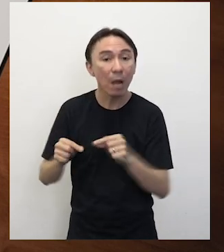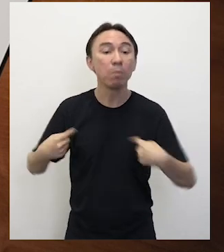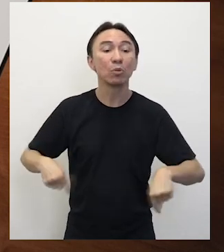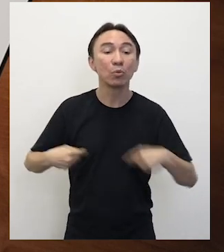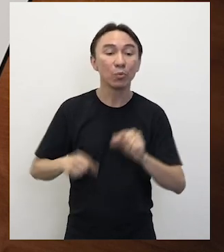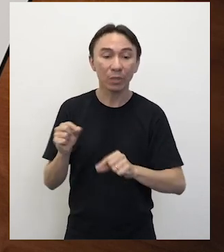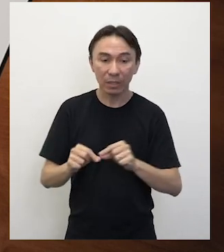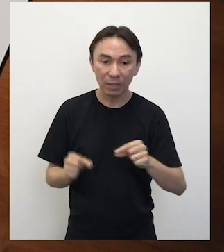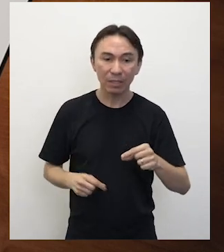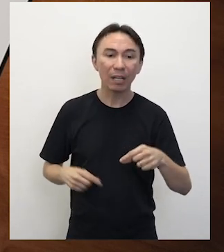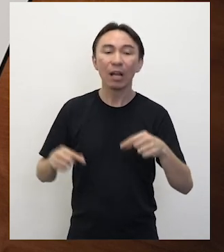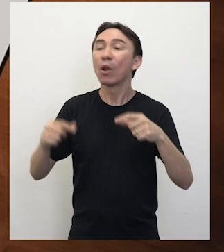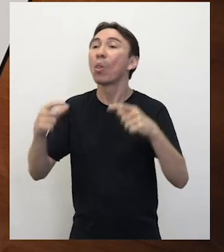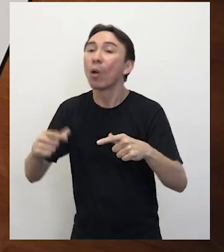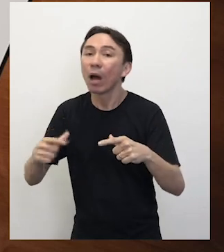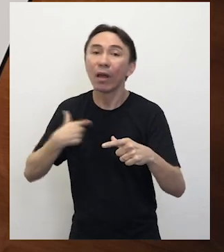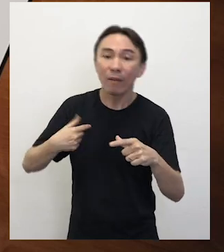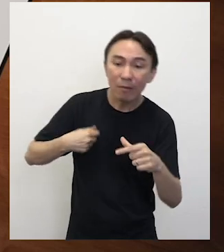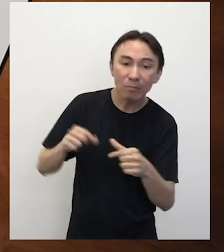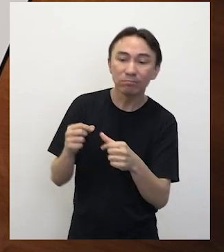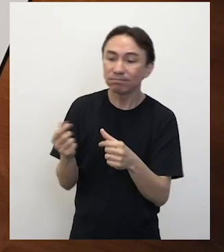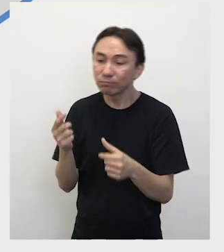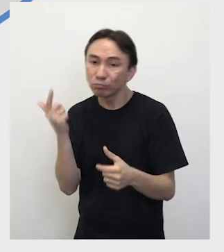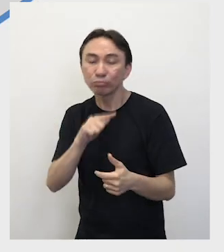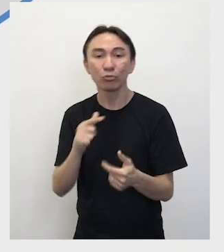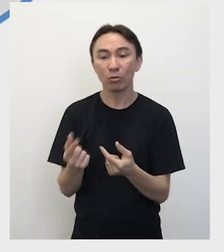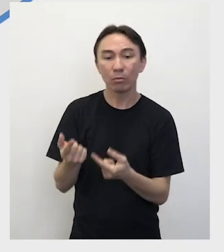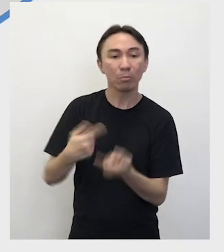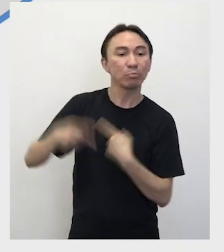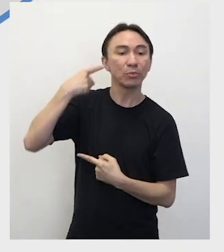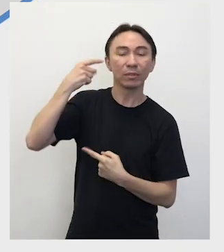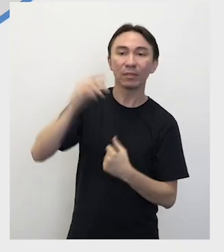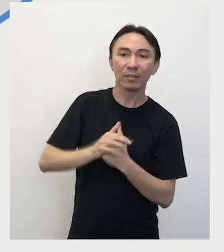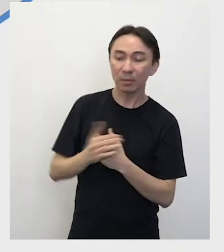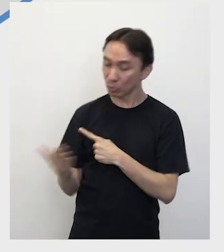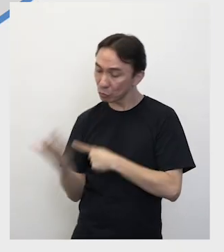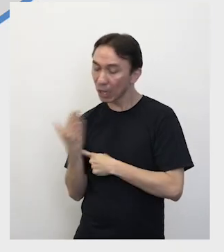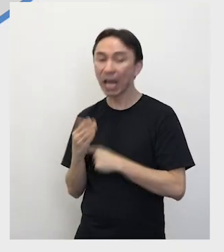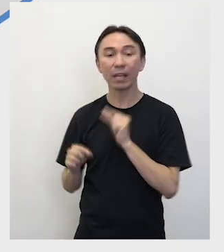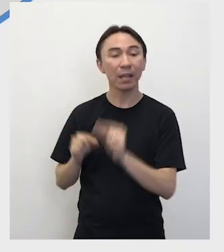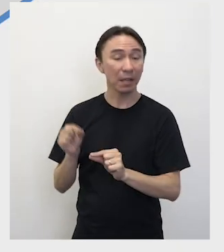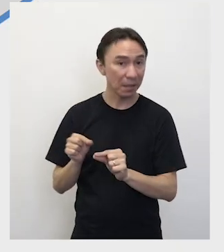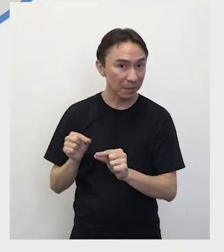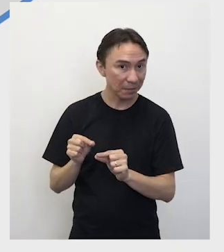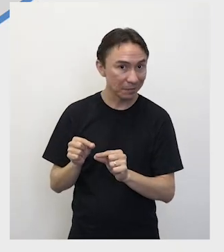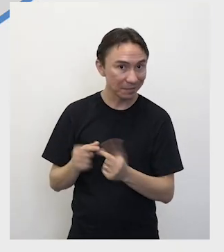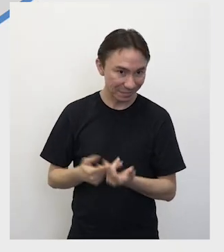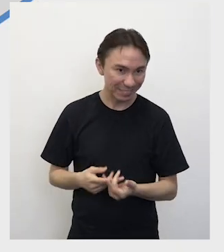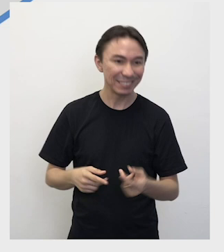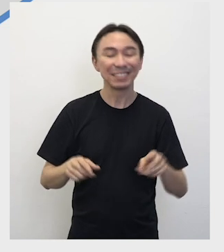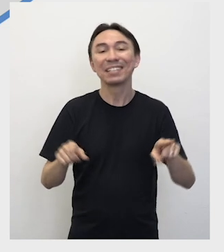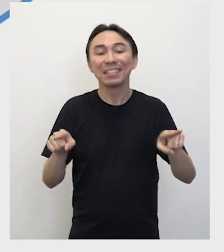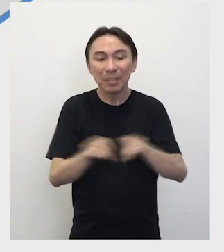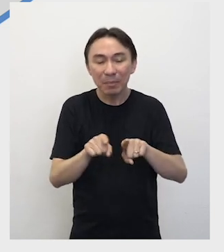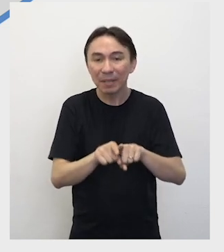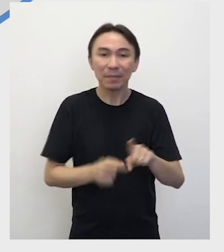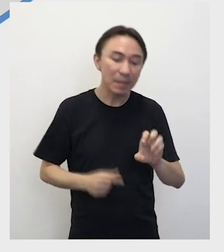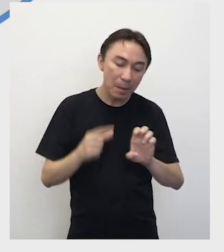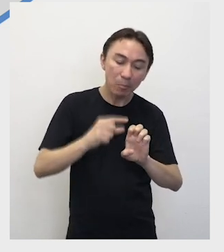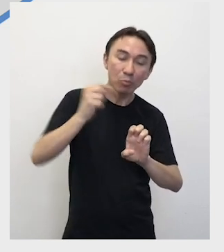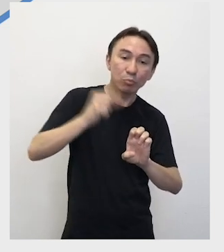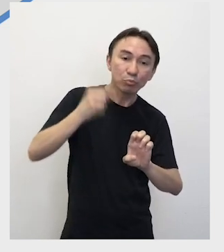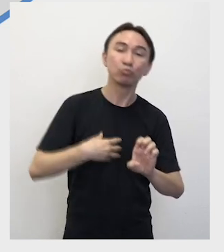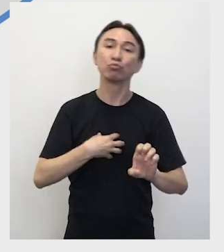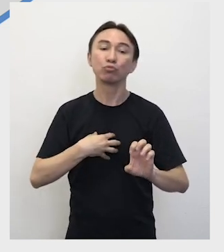quem pode ajudar a gente nesses recursos. E também relembrando os comportamentos empreendedores, como busca